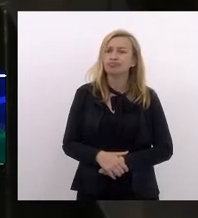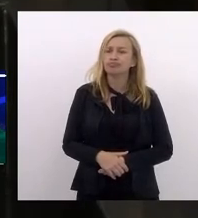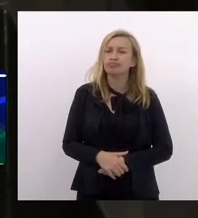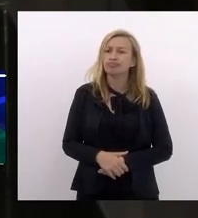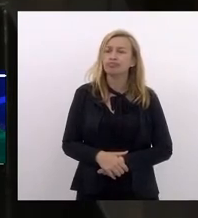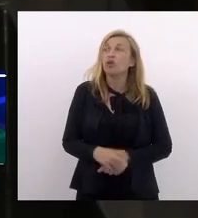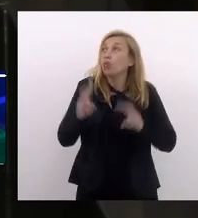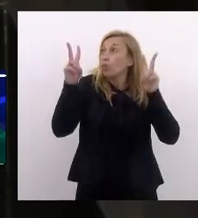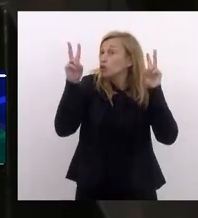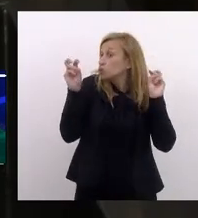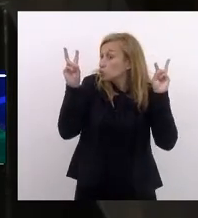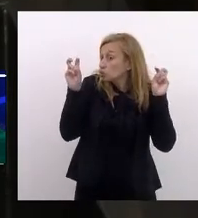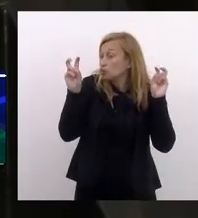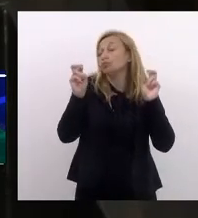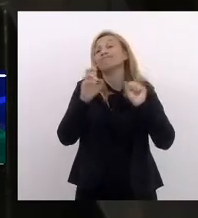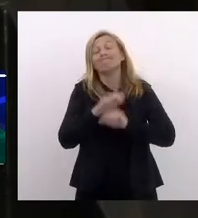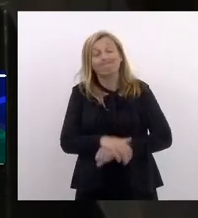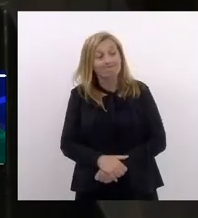um fato relevante,